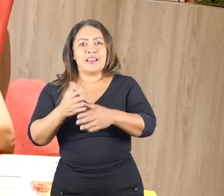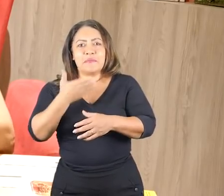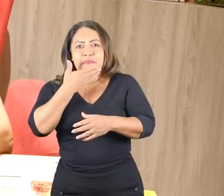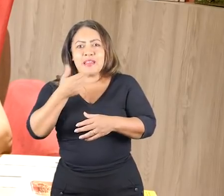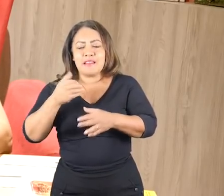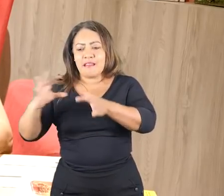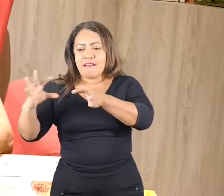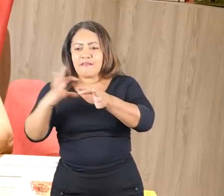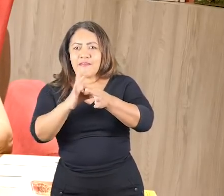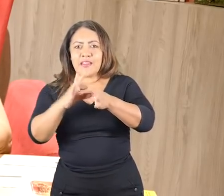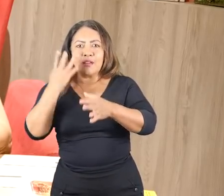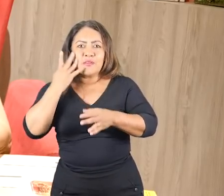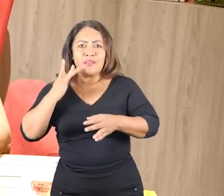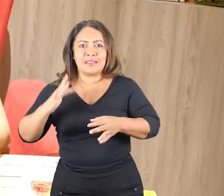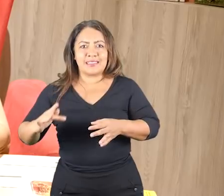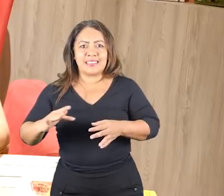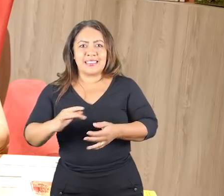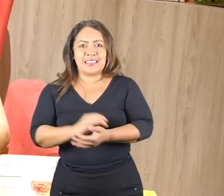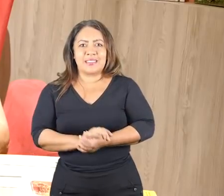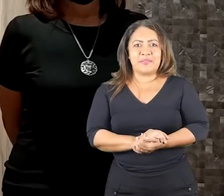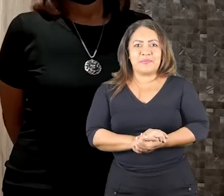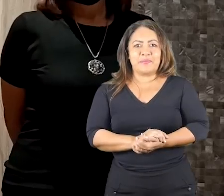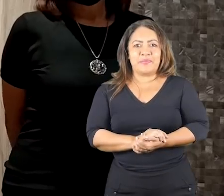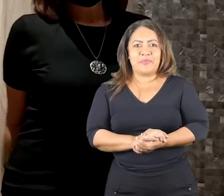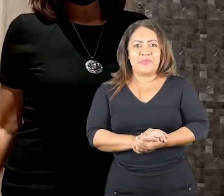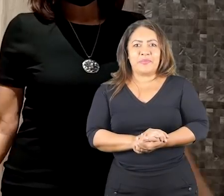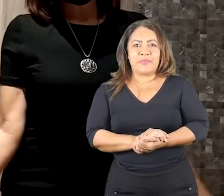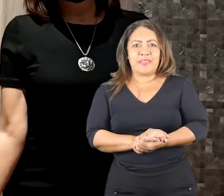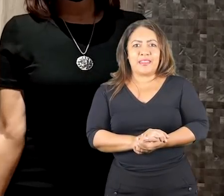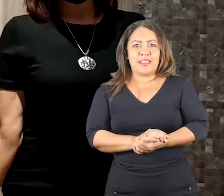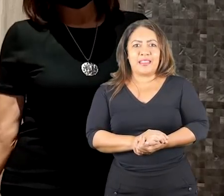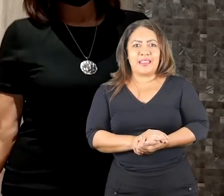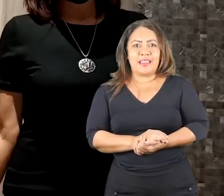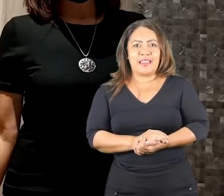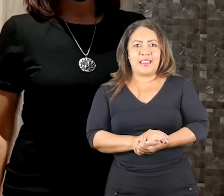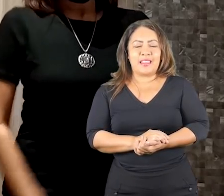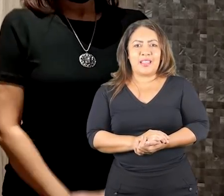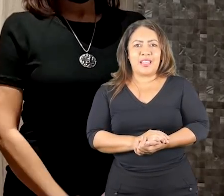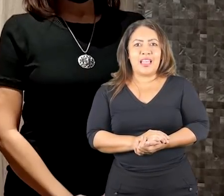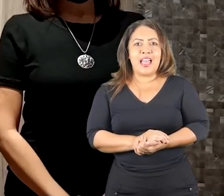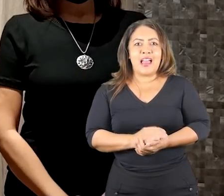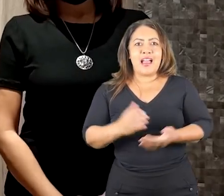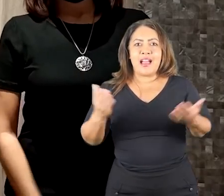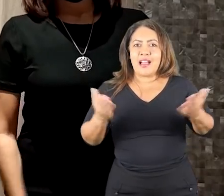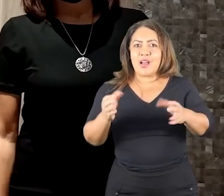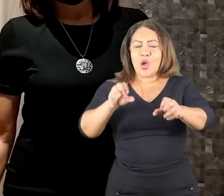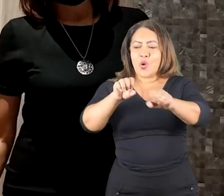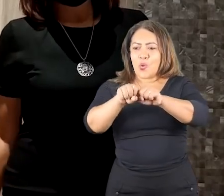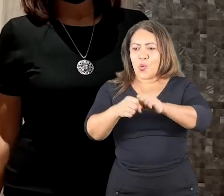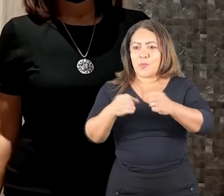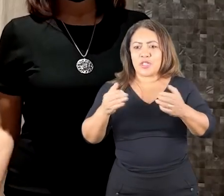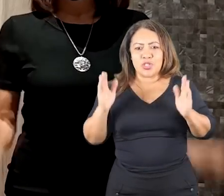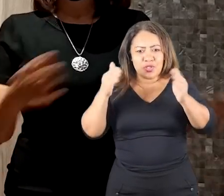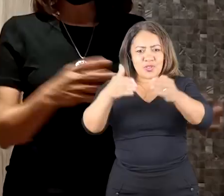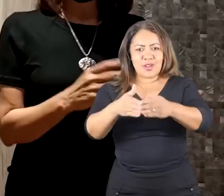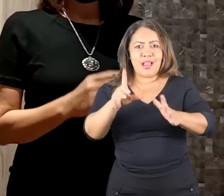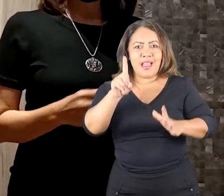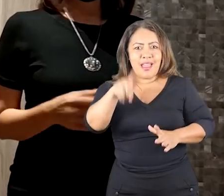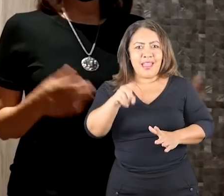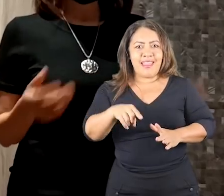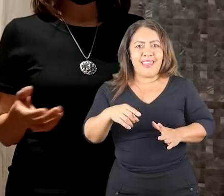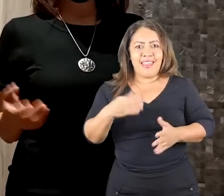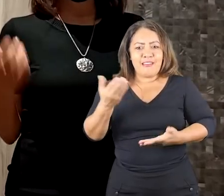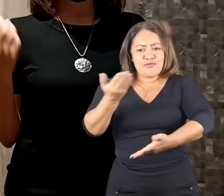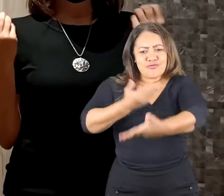para estabelecer esse vínculo com as crianças. Bom, professores, o objetivo desse momento de formação era